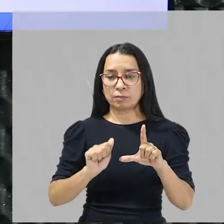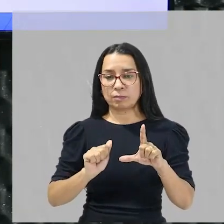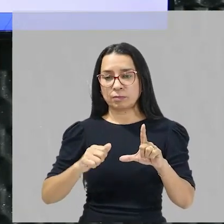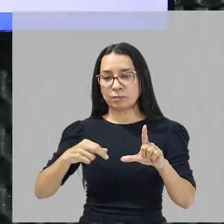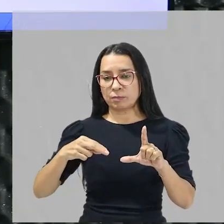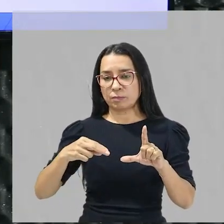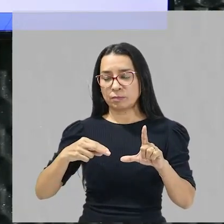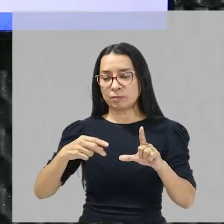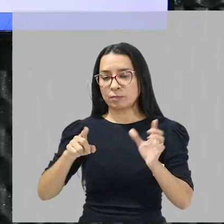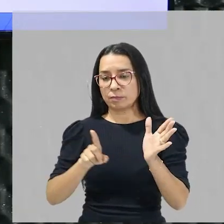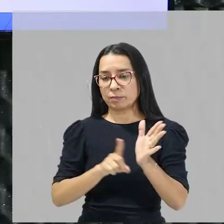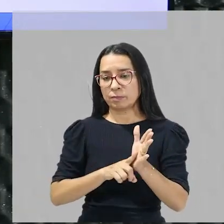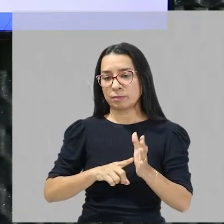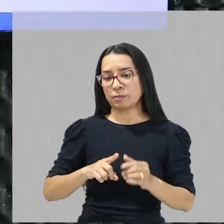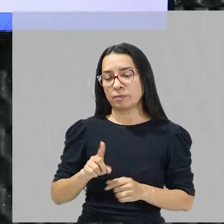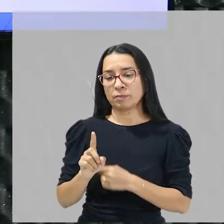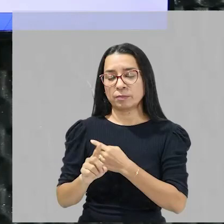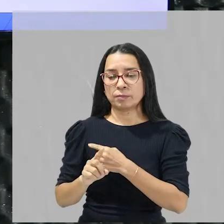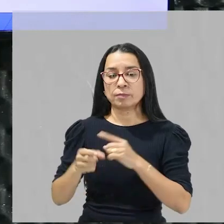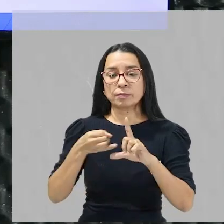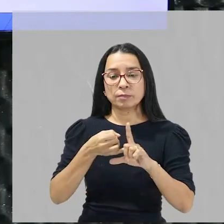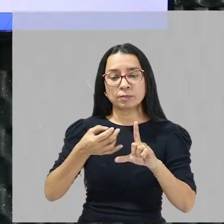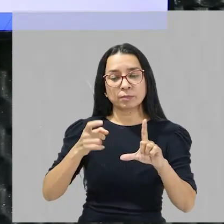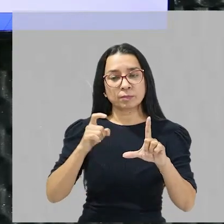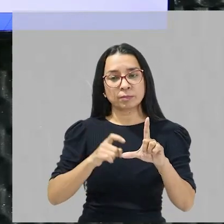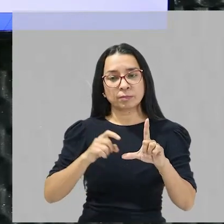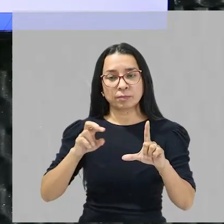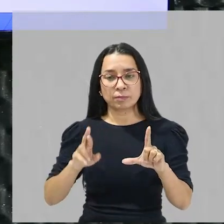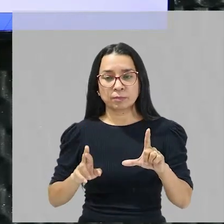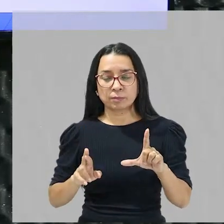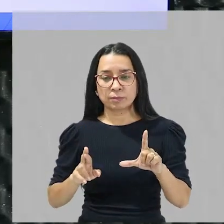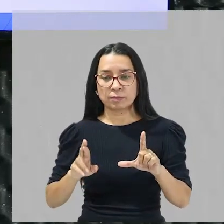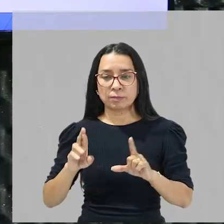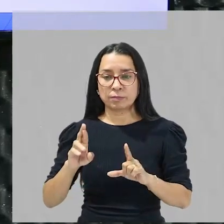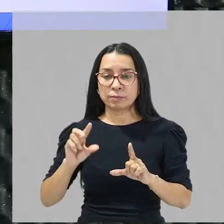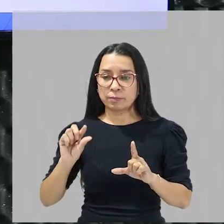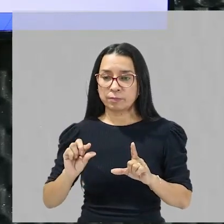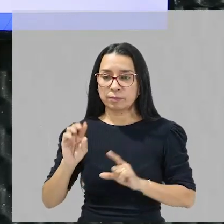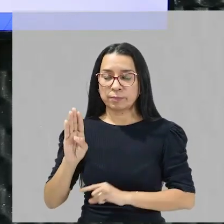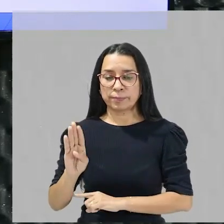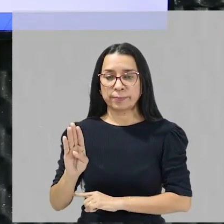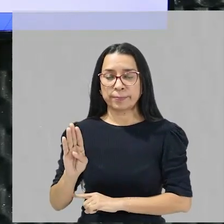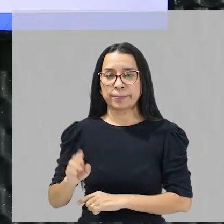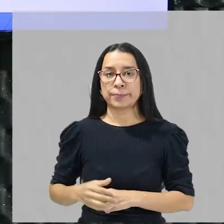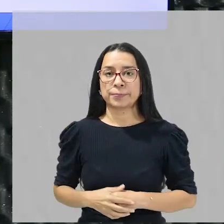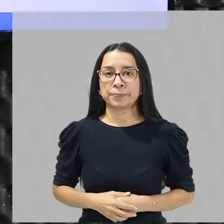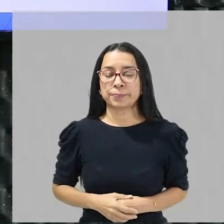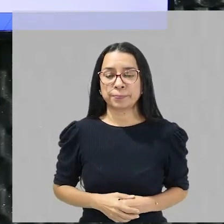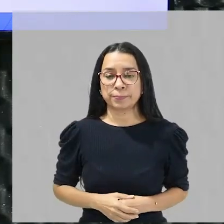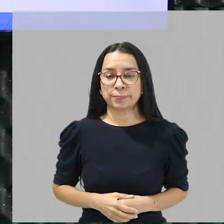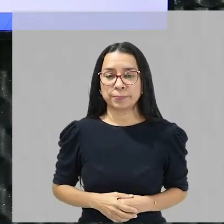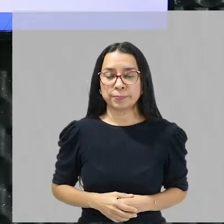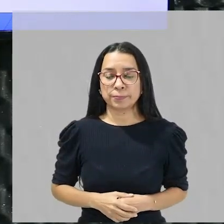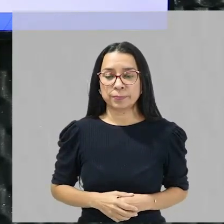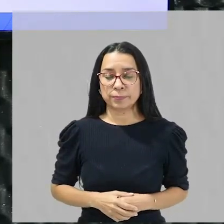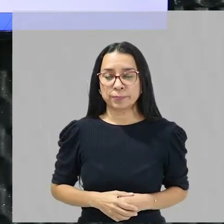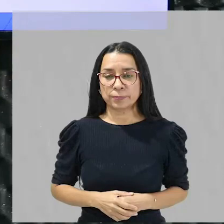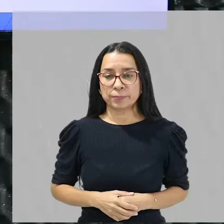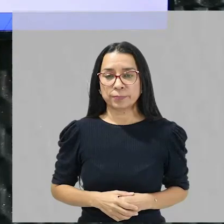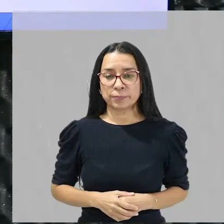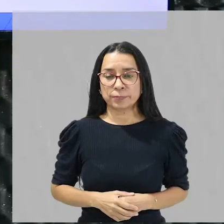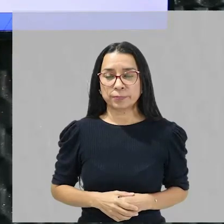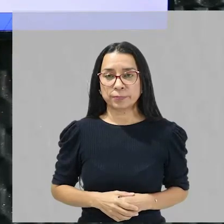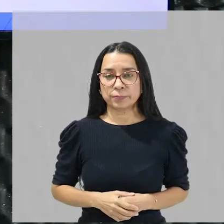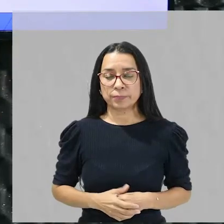no numerador, né? Vem primeiro o log de A, menos o log do que está no segundo membro. No segundo membro não, me